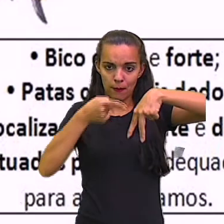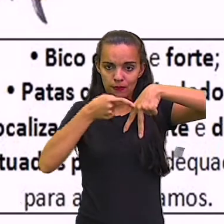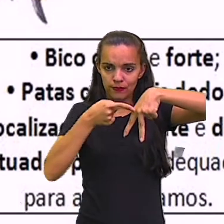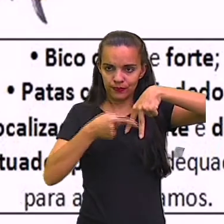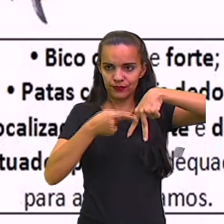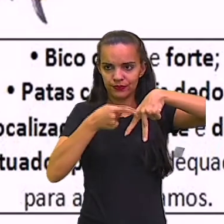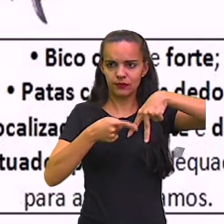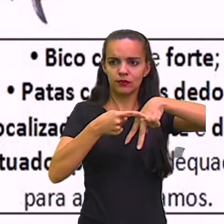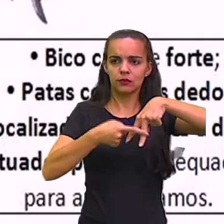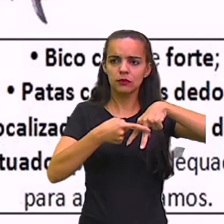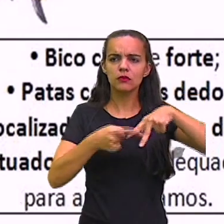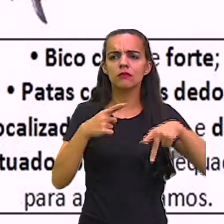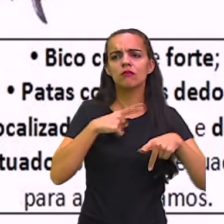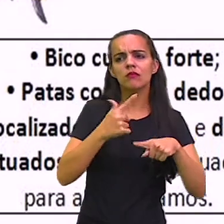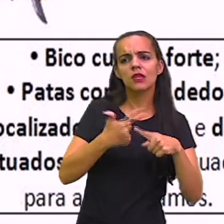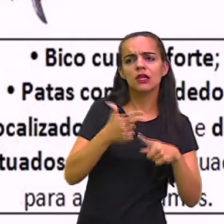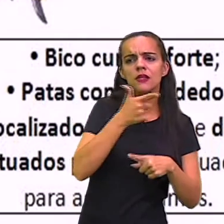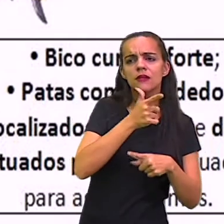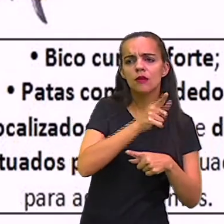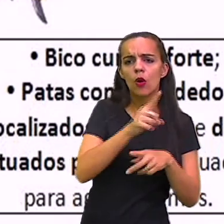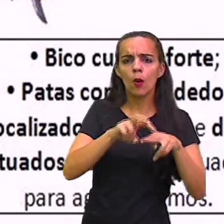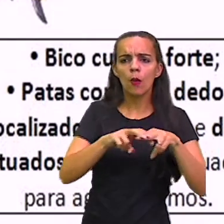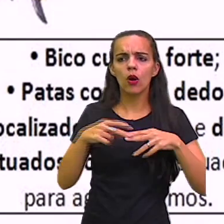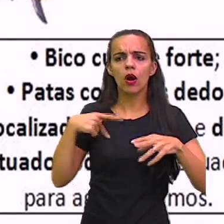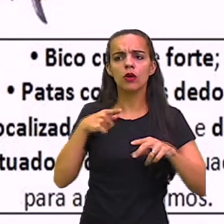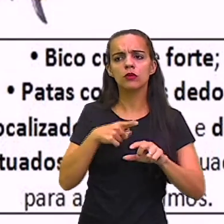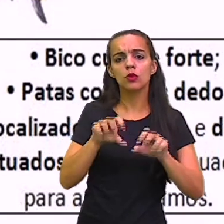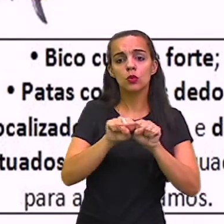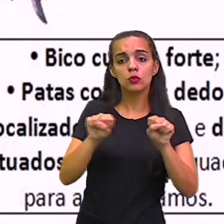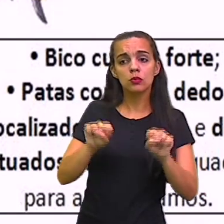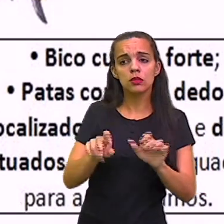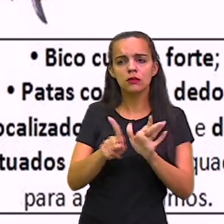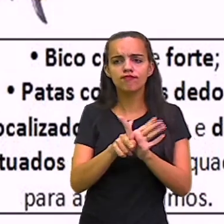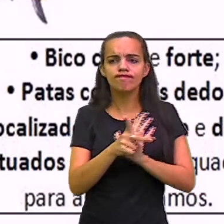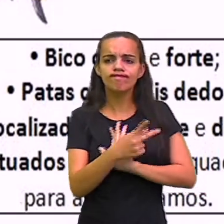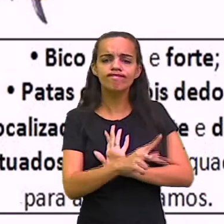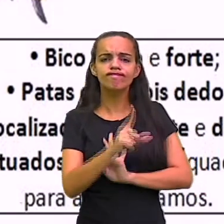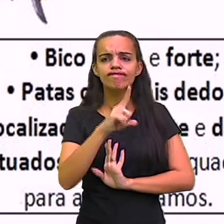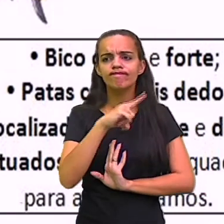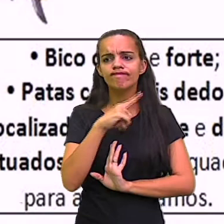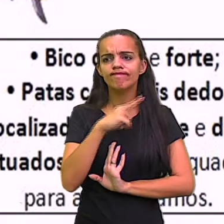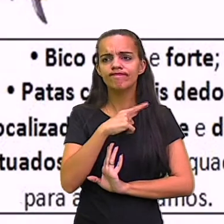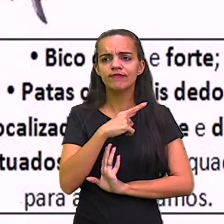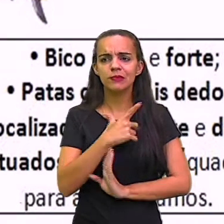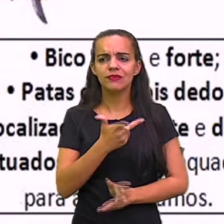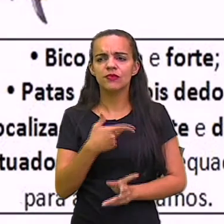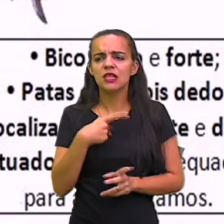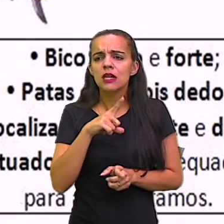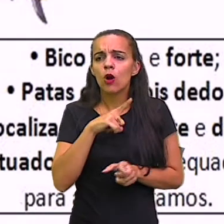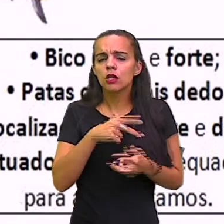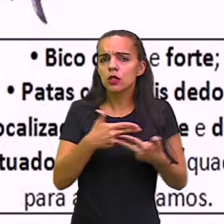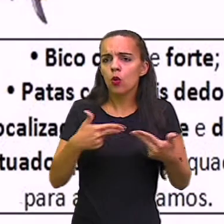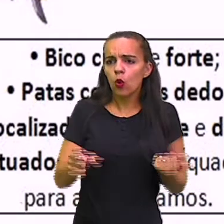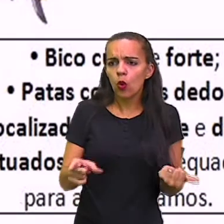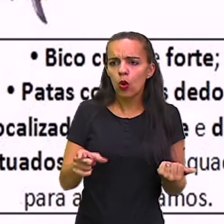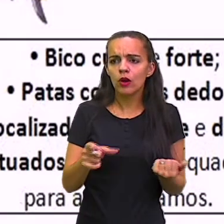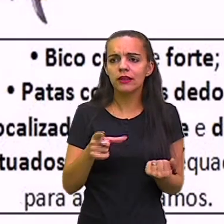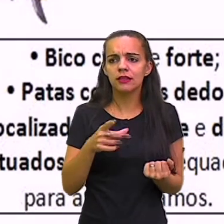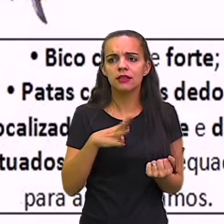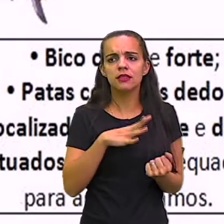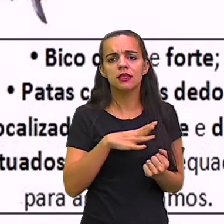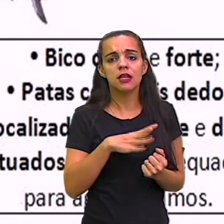um osso rodeado por um sistema tipo Roldana de tendões completamente recobertos